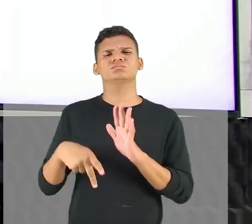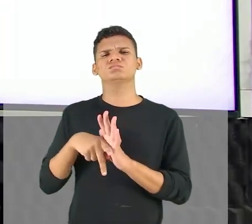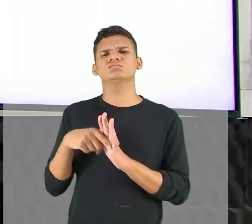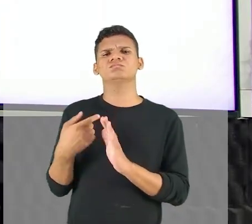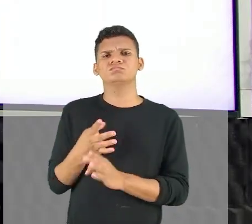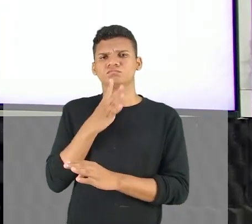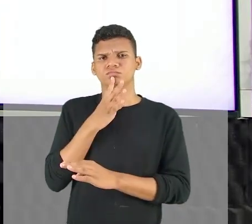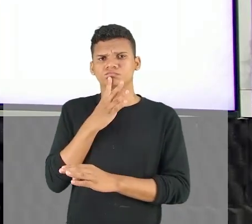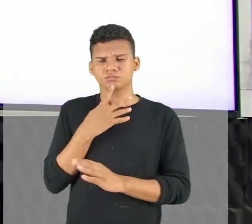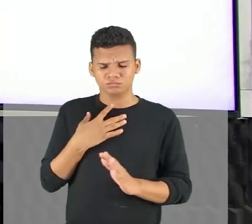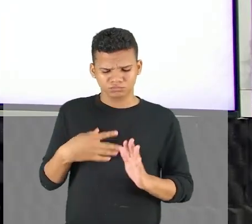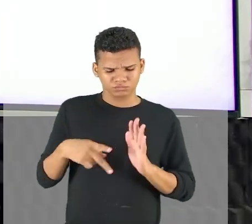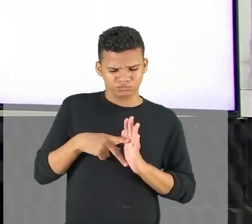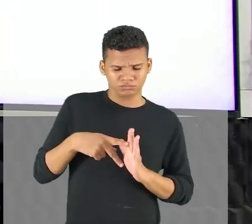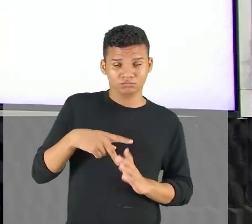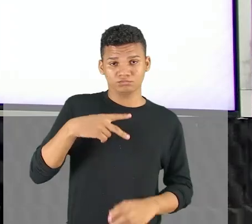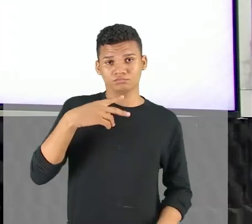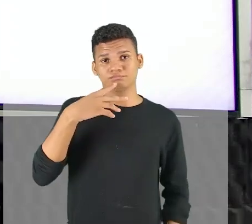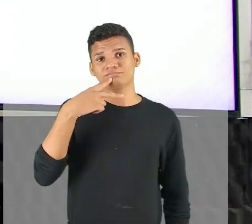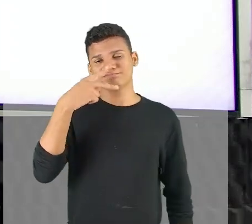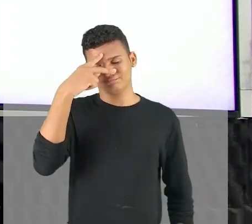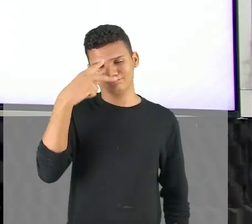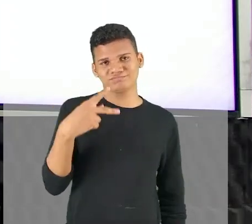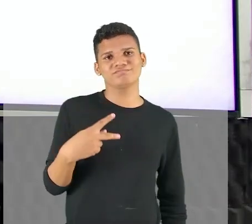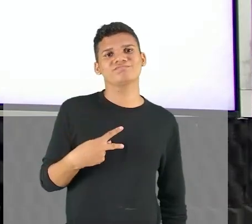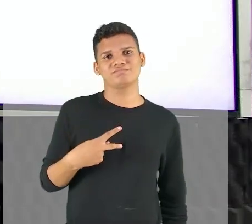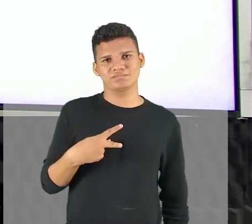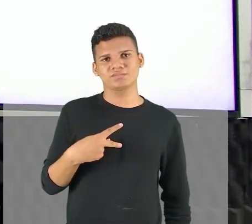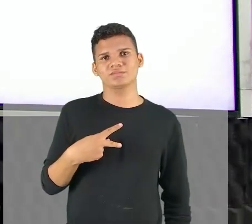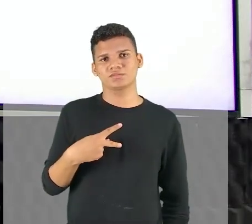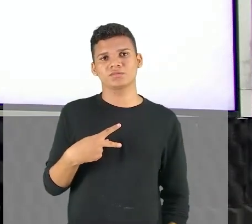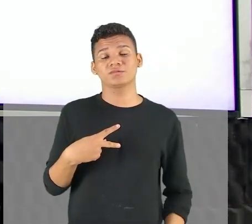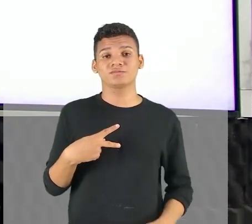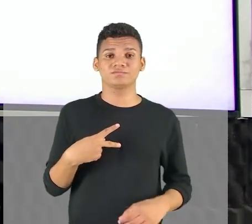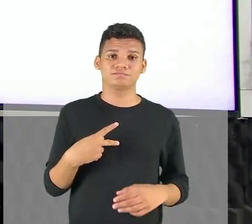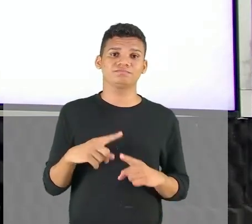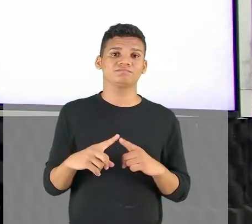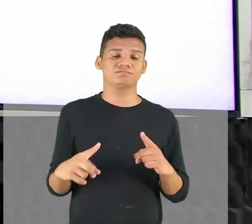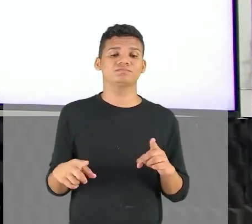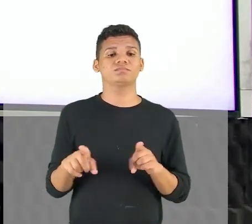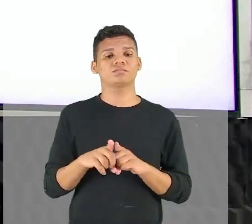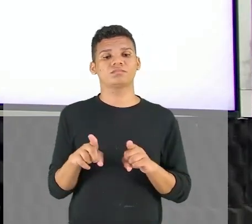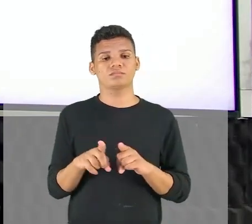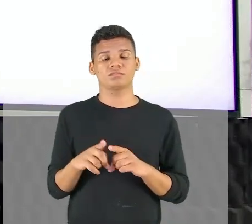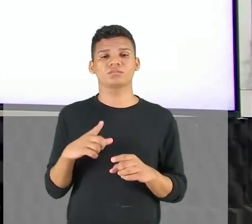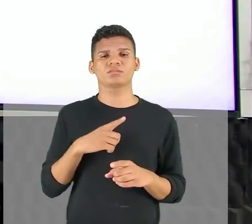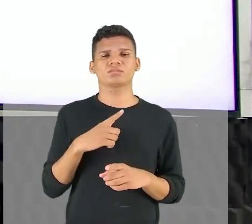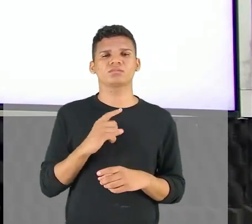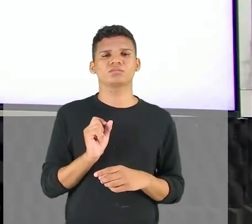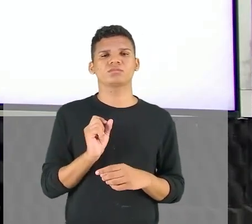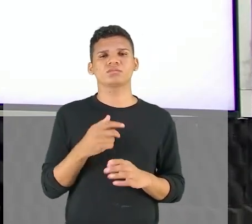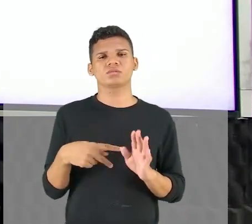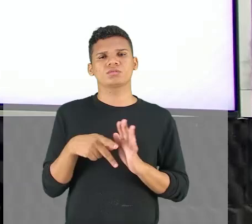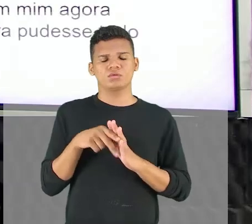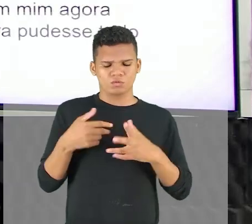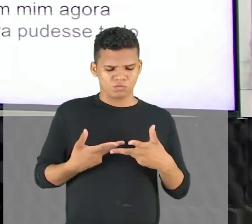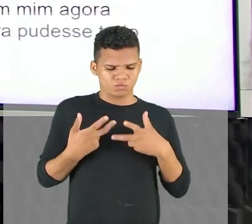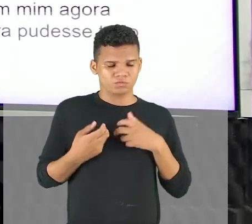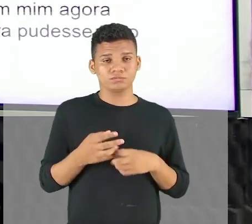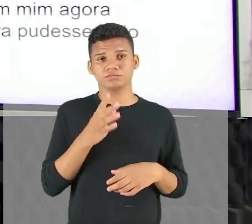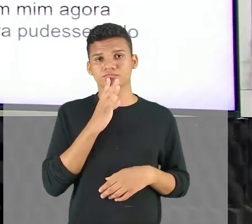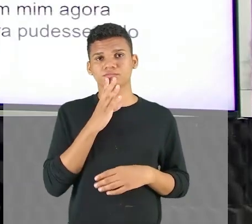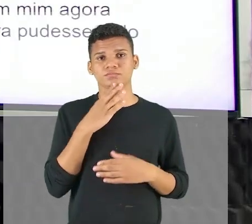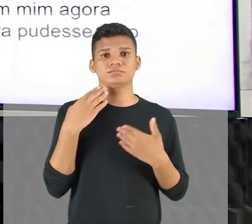né? Então, a alternativa correta, existencialista, na questão do reconhecimento de si.